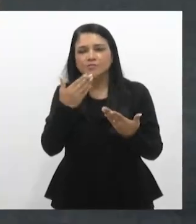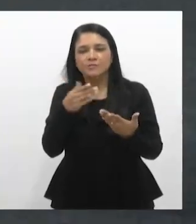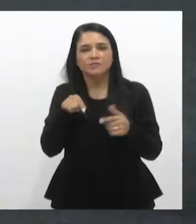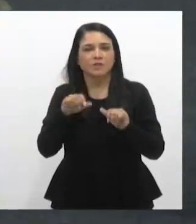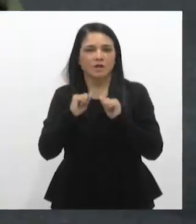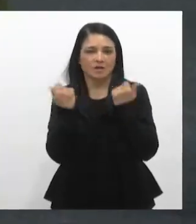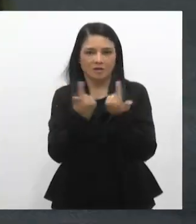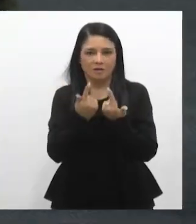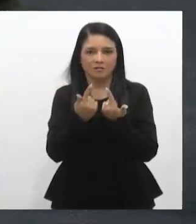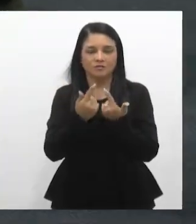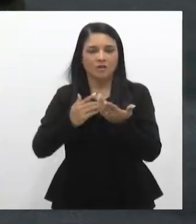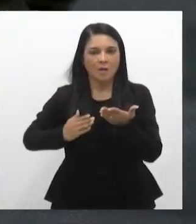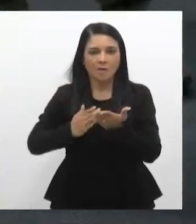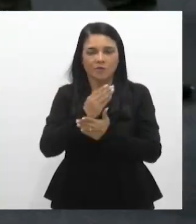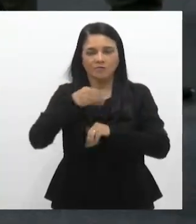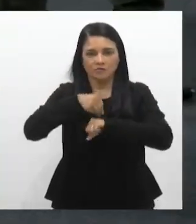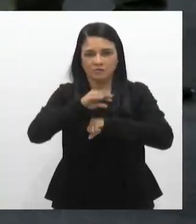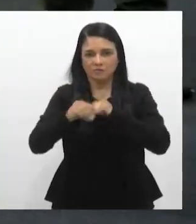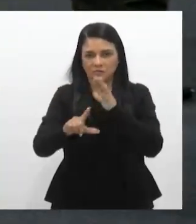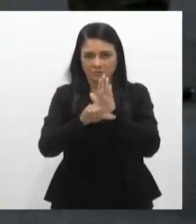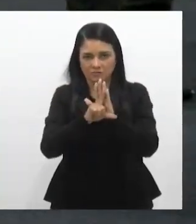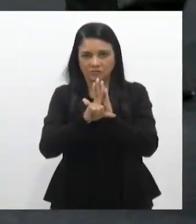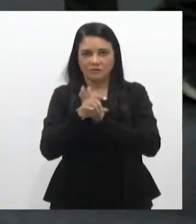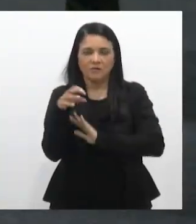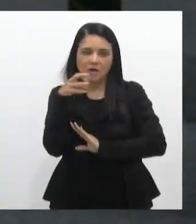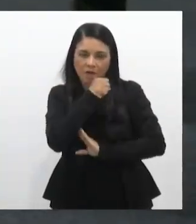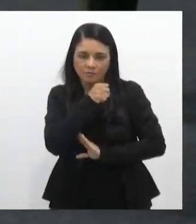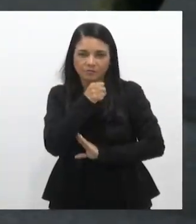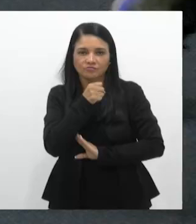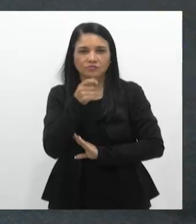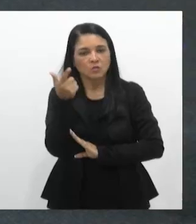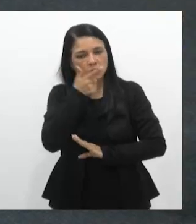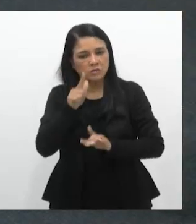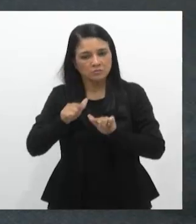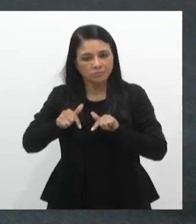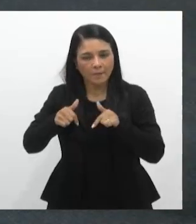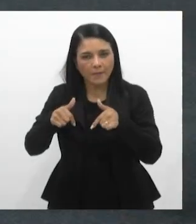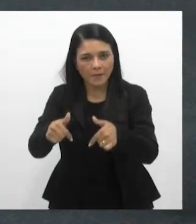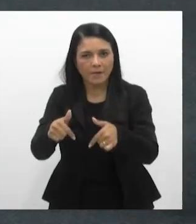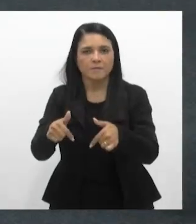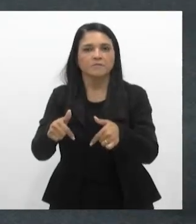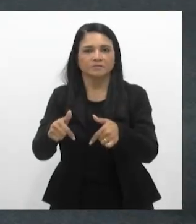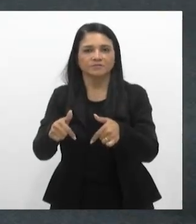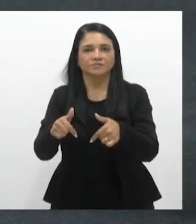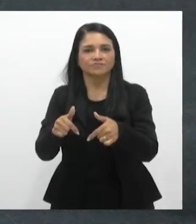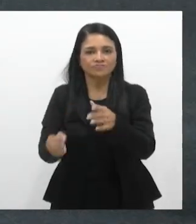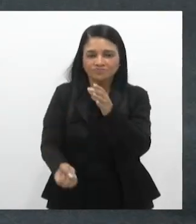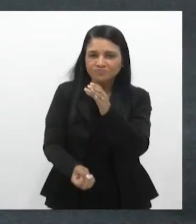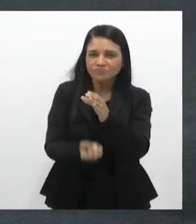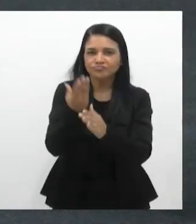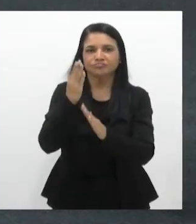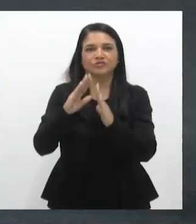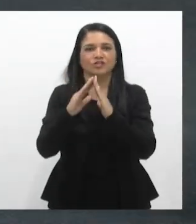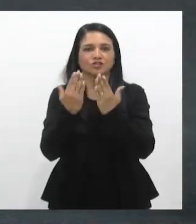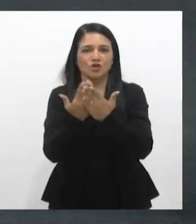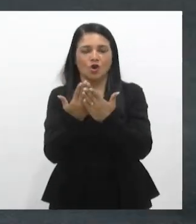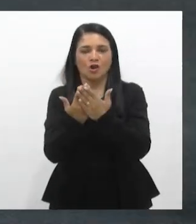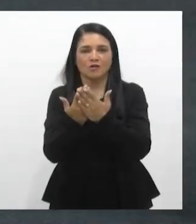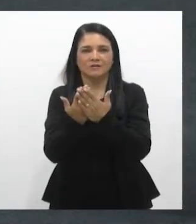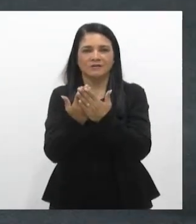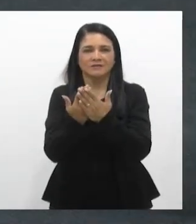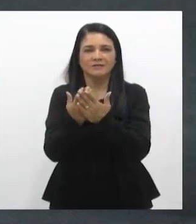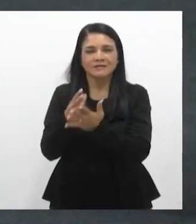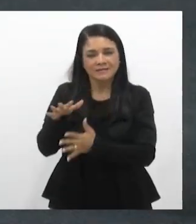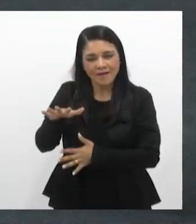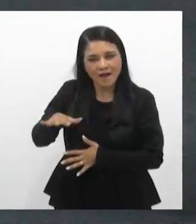essa indicação legislativa o mais breve possível e a gente faça a implementação dessa unidade escolar nesse ponto tão